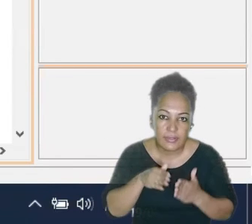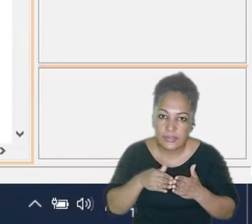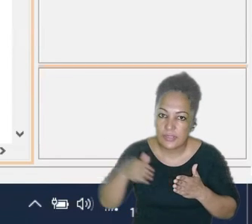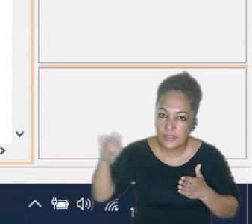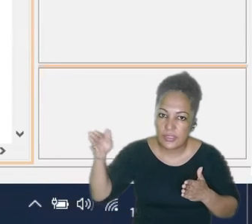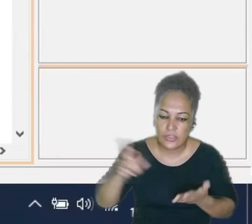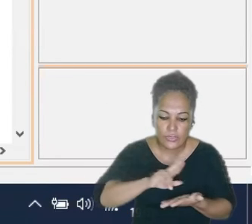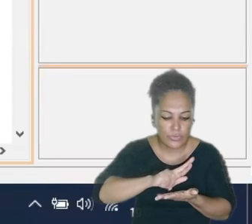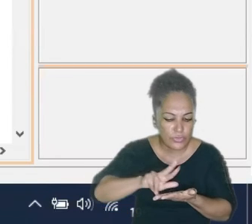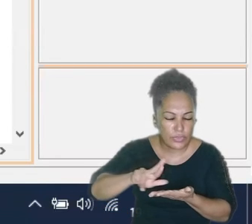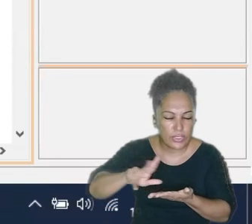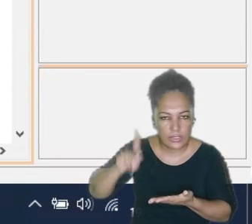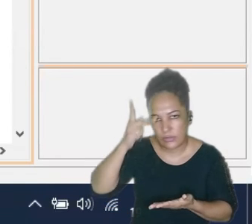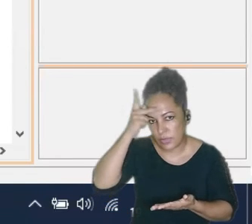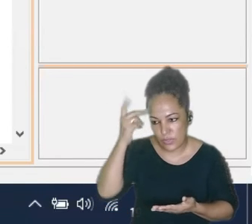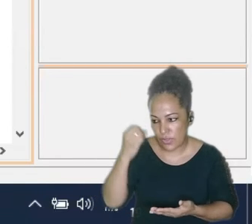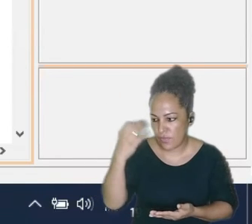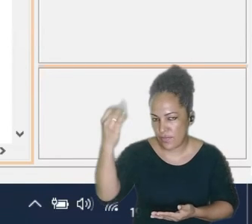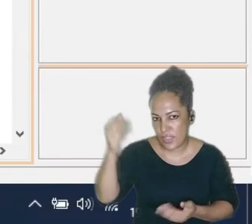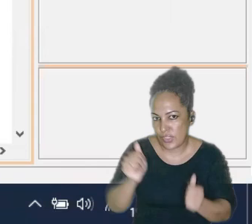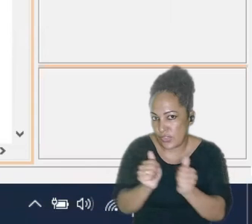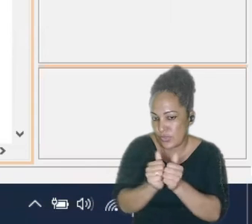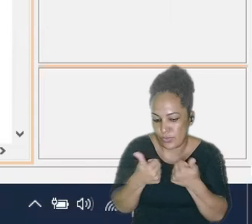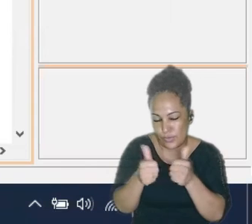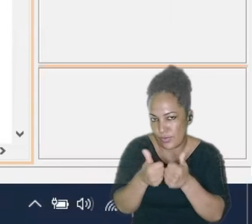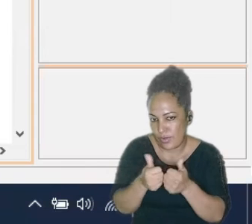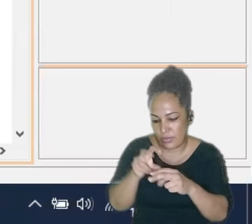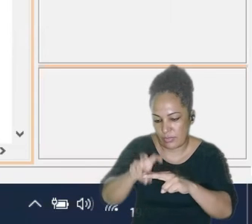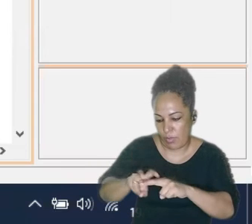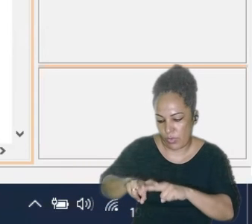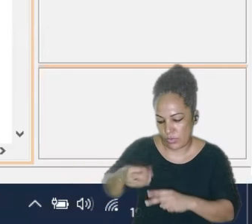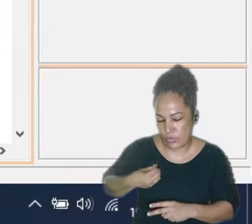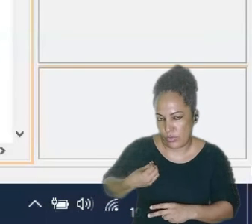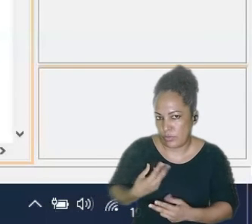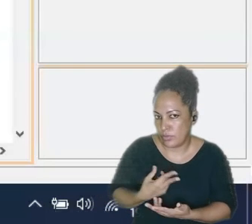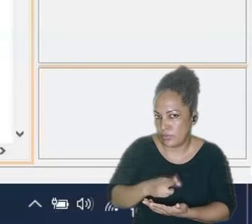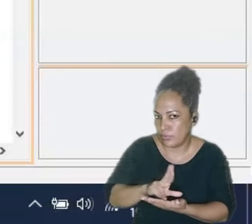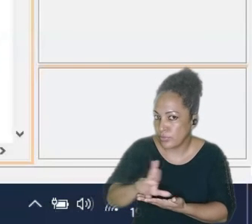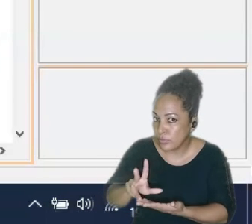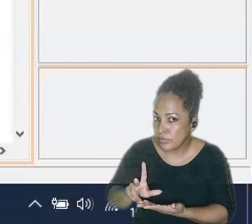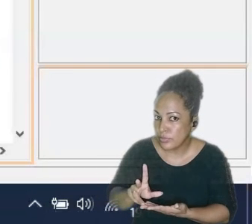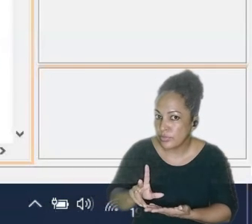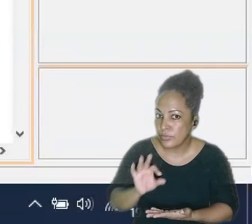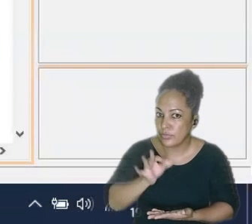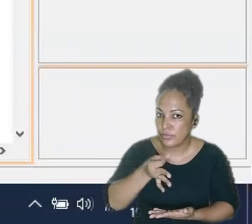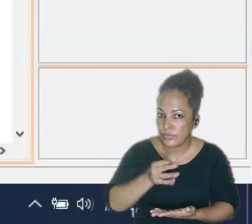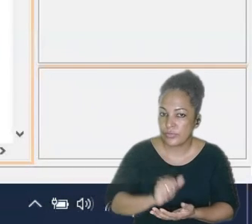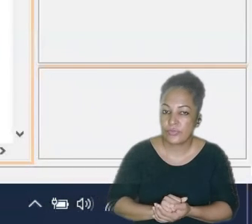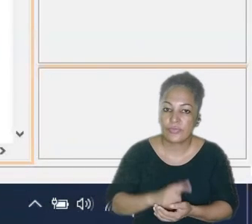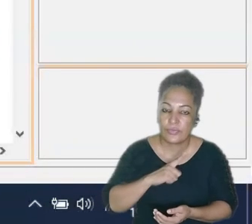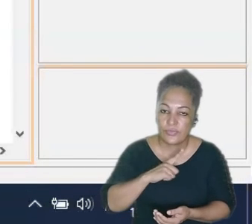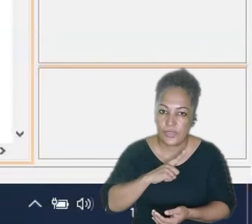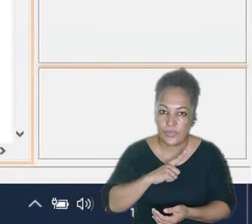da tarde. Esse trecho, ele é vendido várias vezes, para várias pessoas, né? Conforme a capacidade do ônibus, não é verdade? Então, aqui